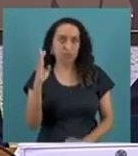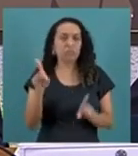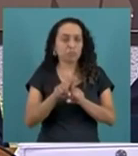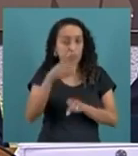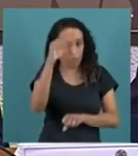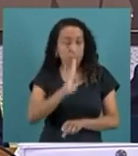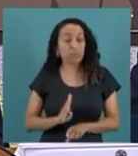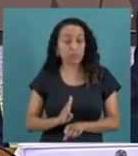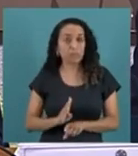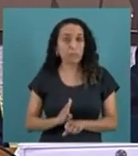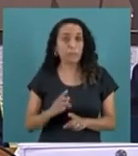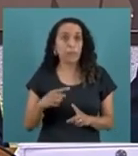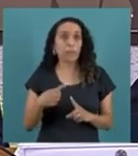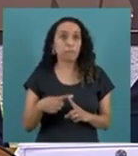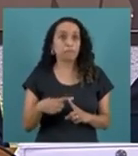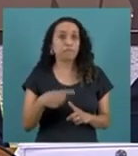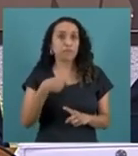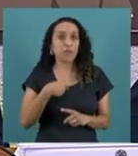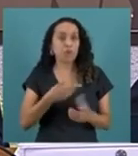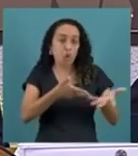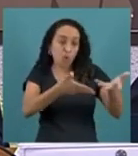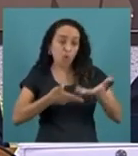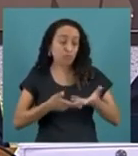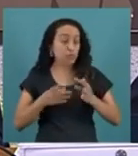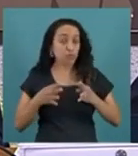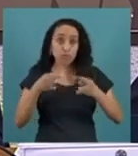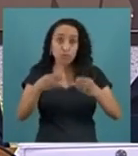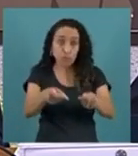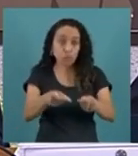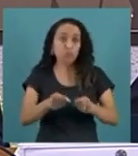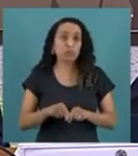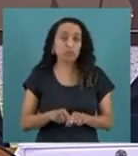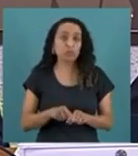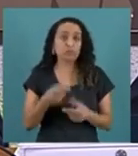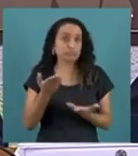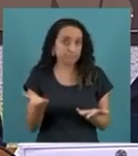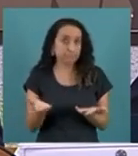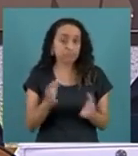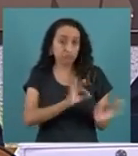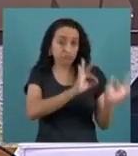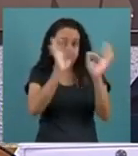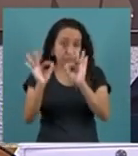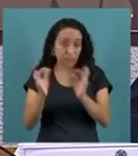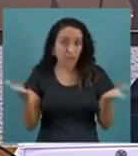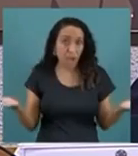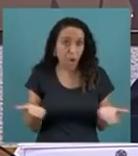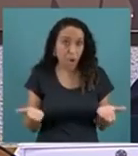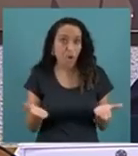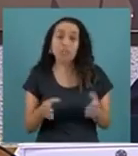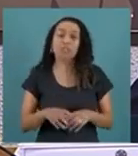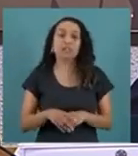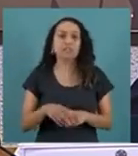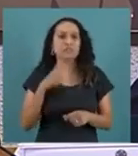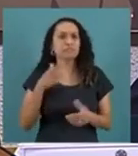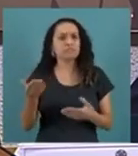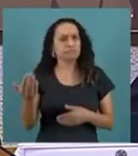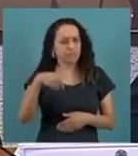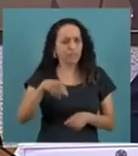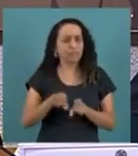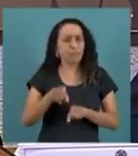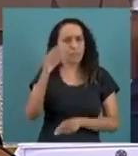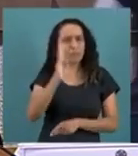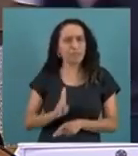Brasil. Eu convido a todos que estão vendo esse programa SAF que venha também para o Brasil.